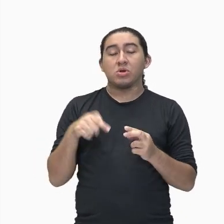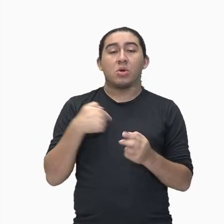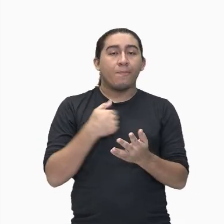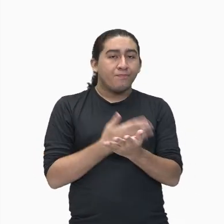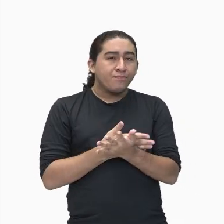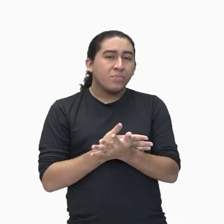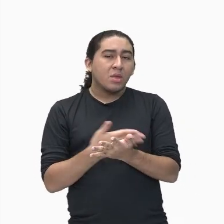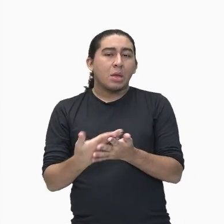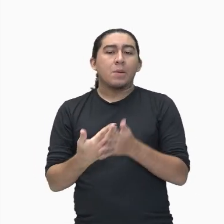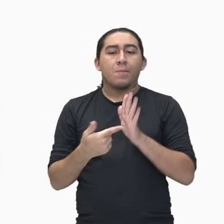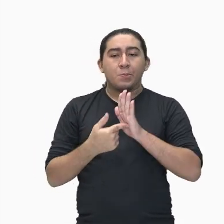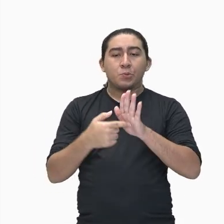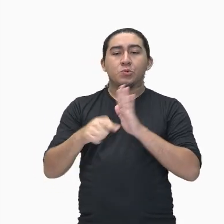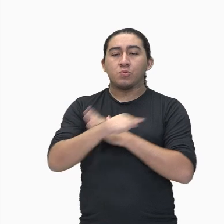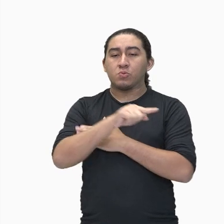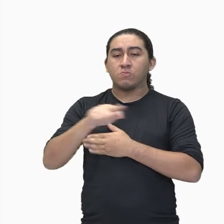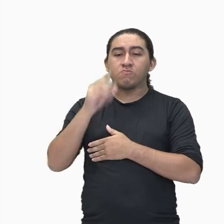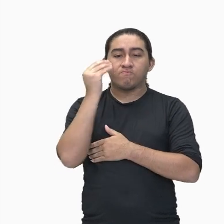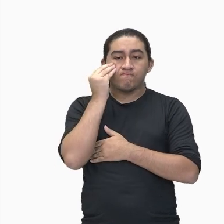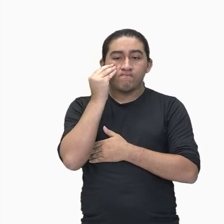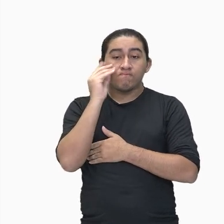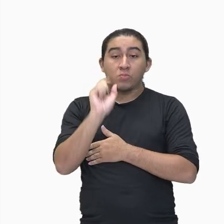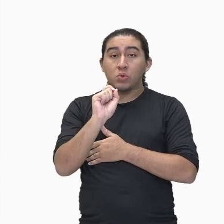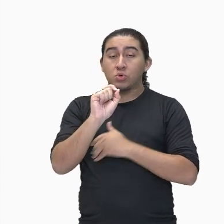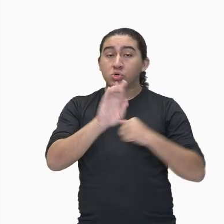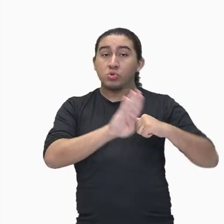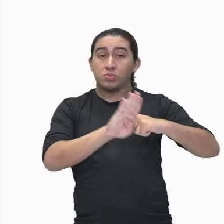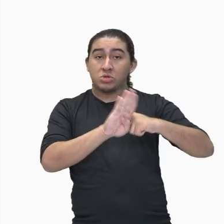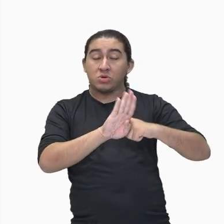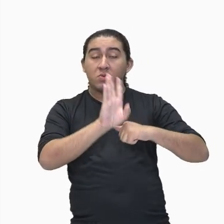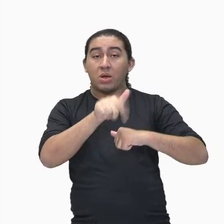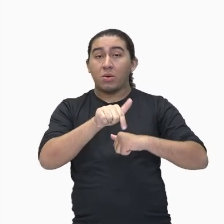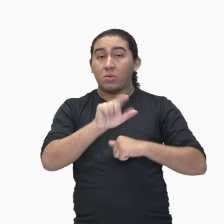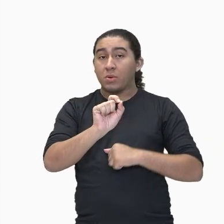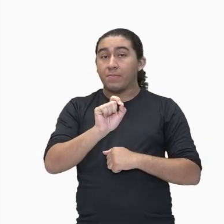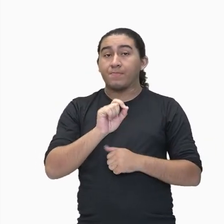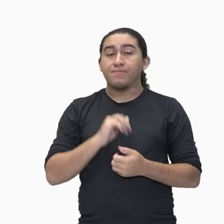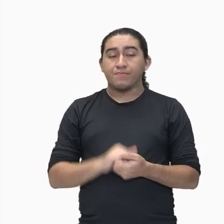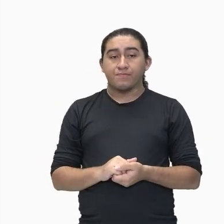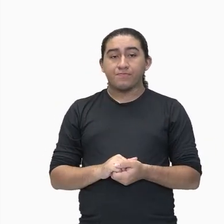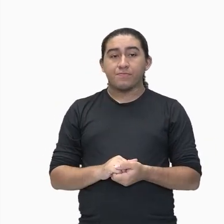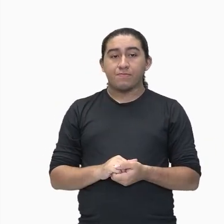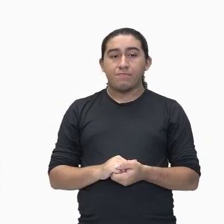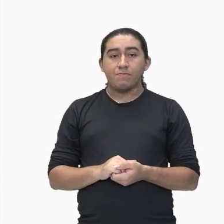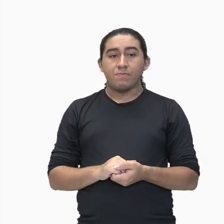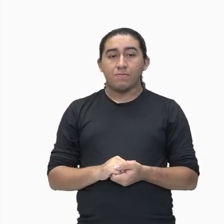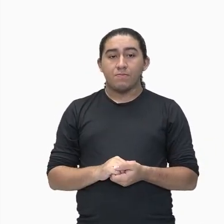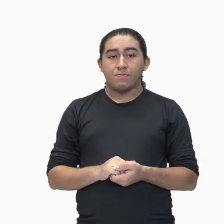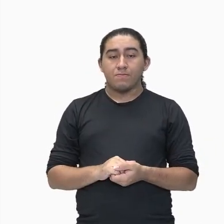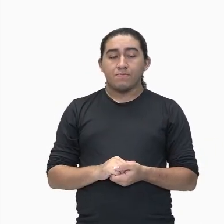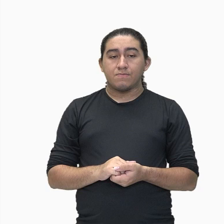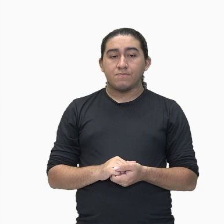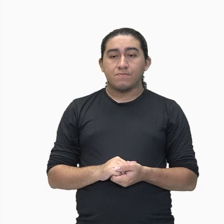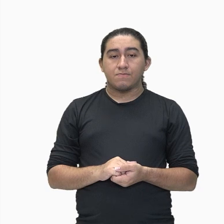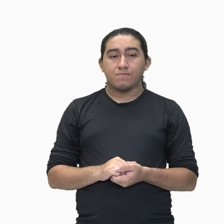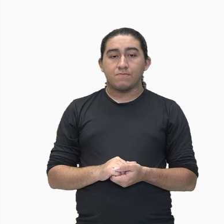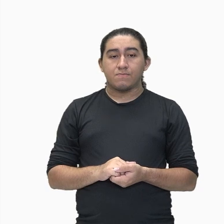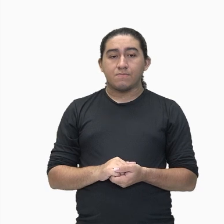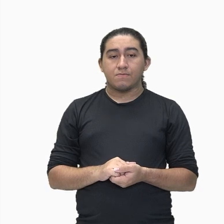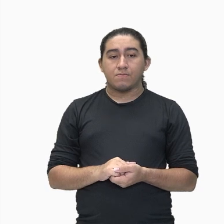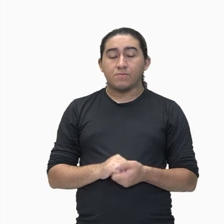introduzi, mostrando para vocês que os substantivos, eles vêm, né, muitas vezes